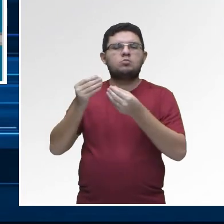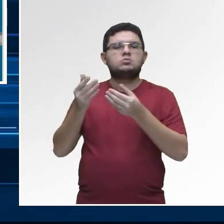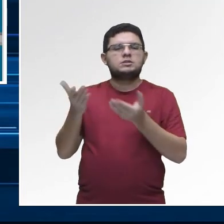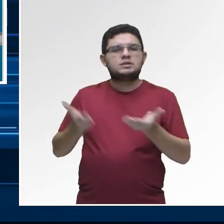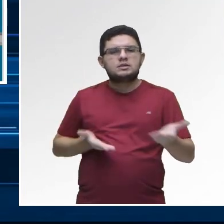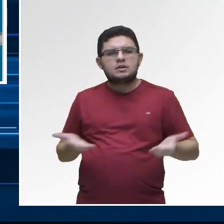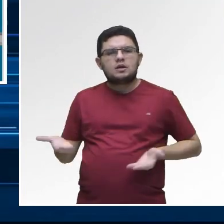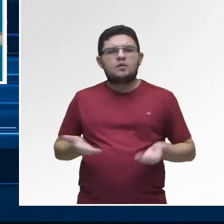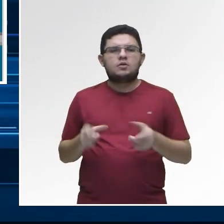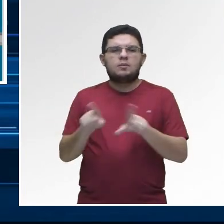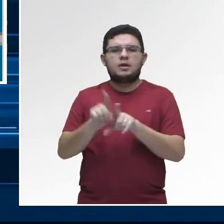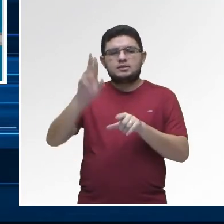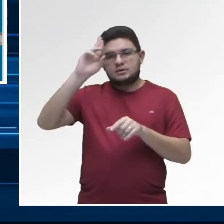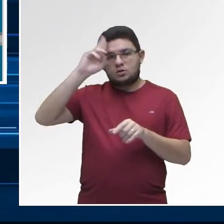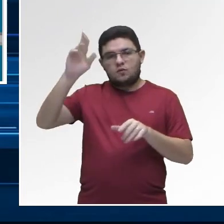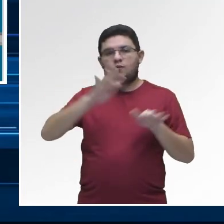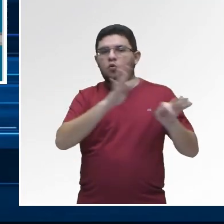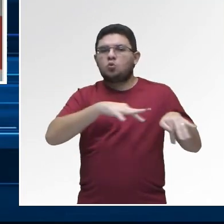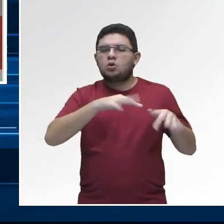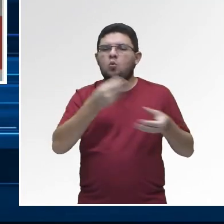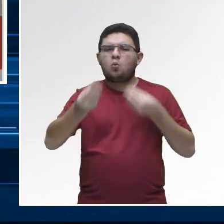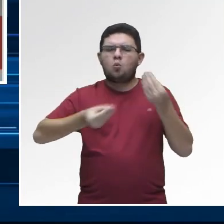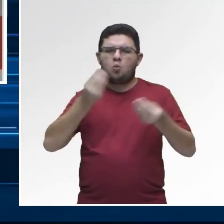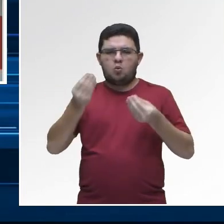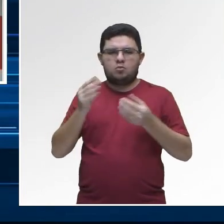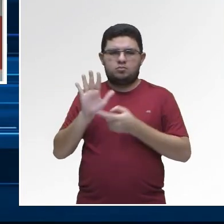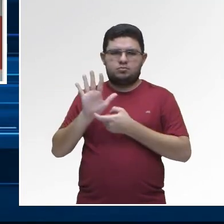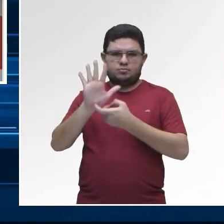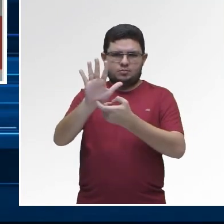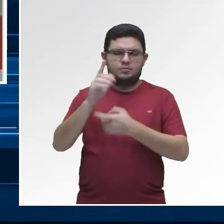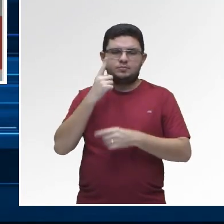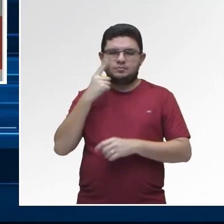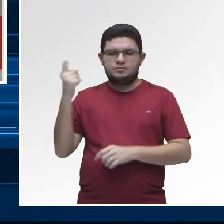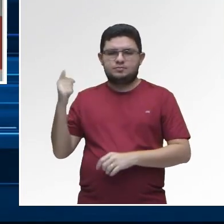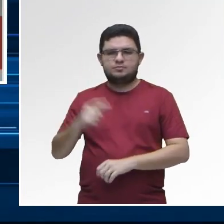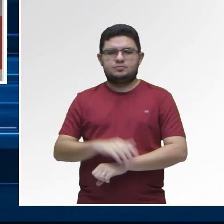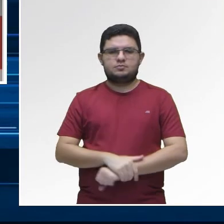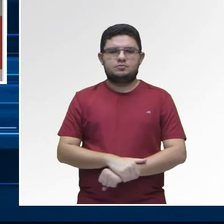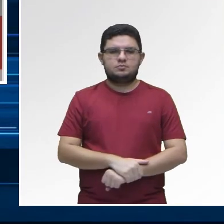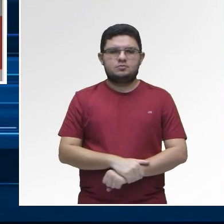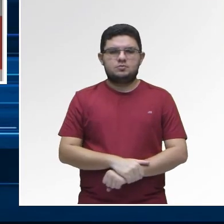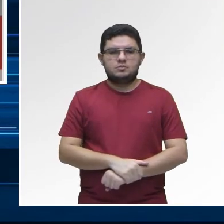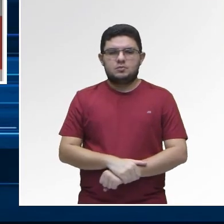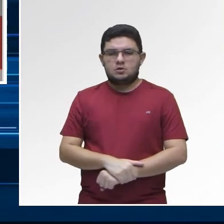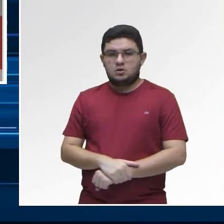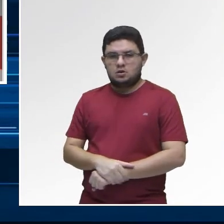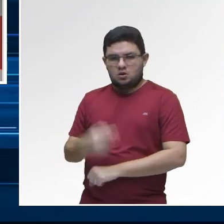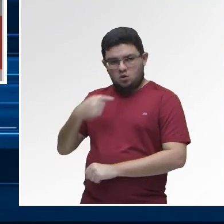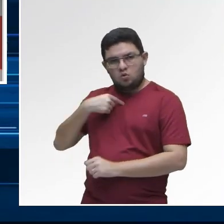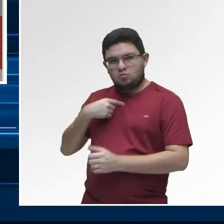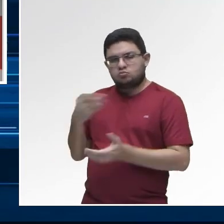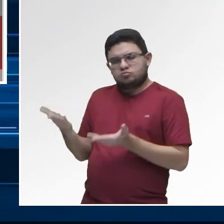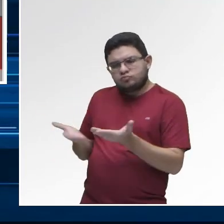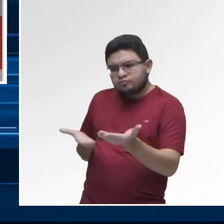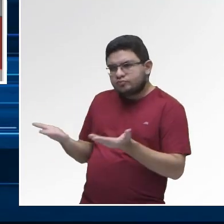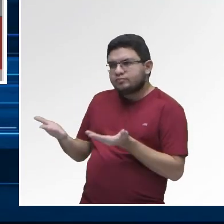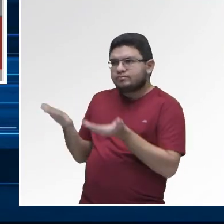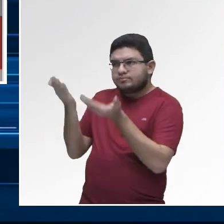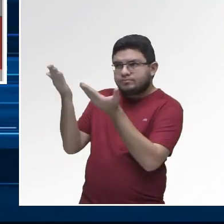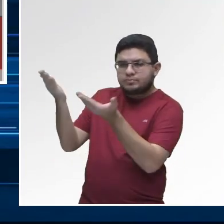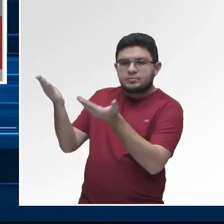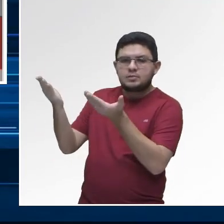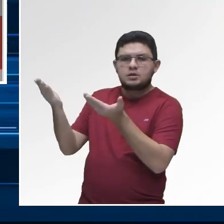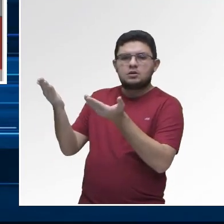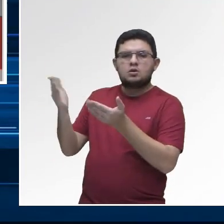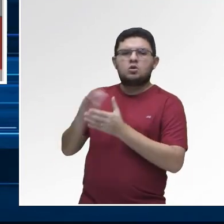e senhor feudal? Vamos lá. Eu me declaro seu vassalo. Eu o reconheço como